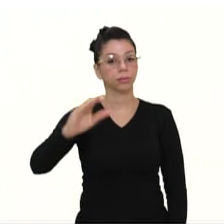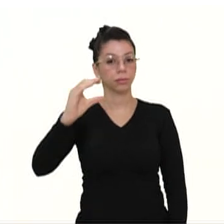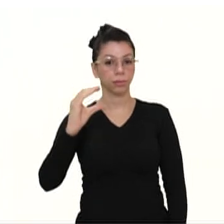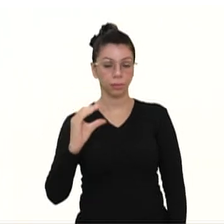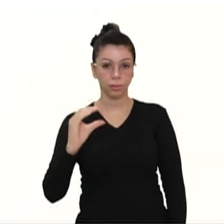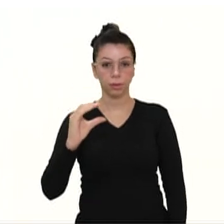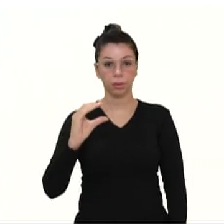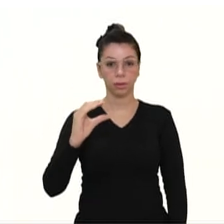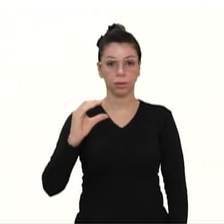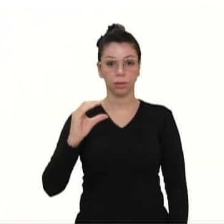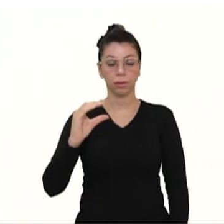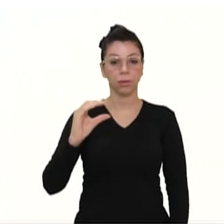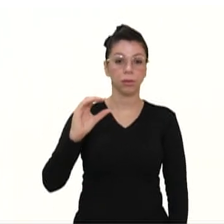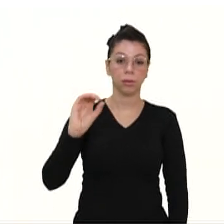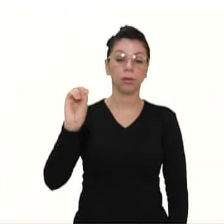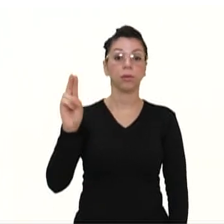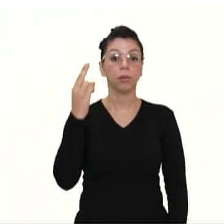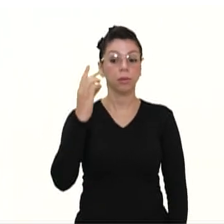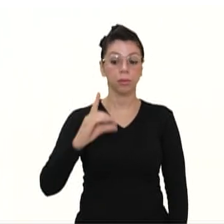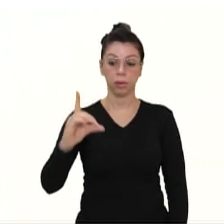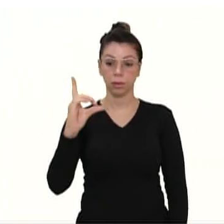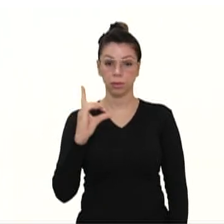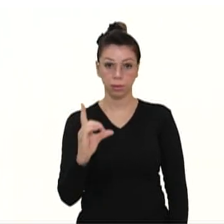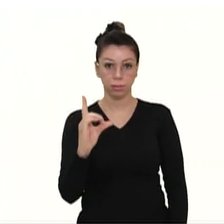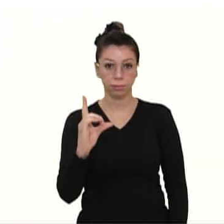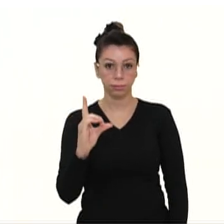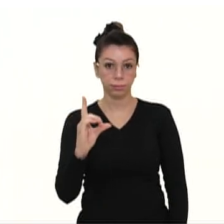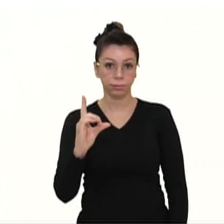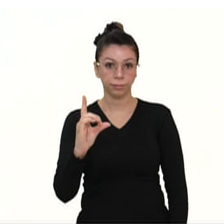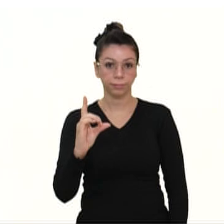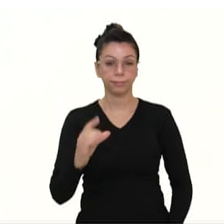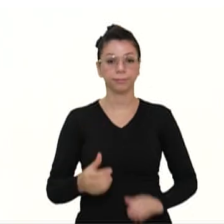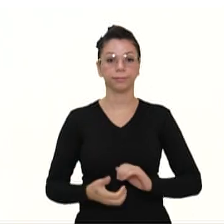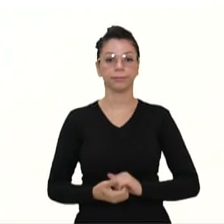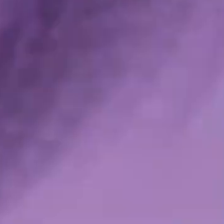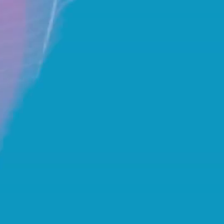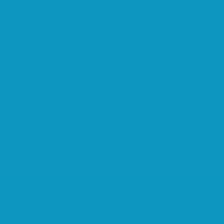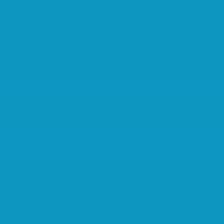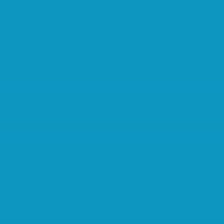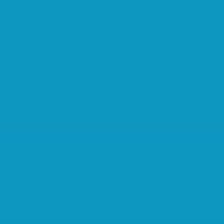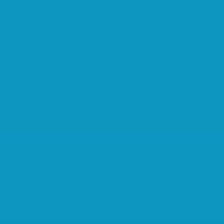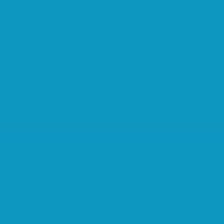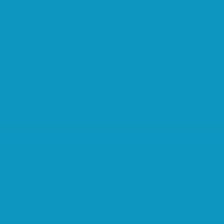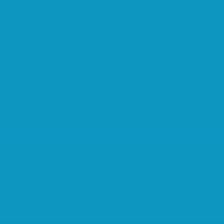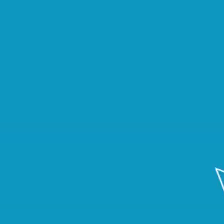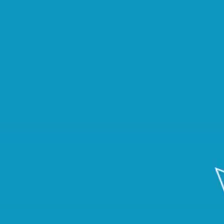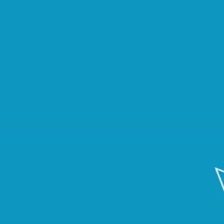velocidade. Ou alternativa D, Big Wall.